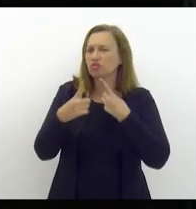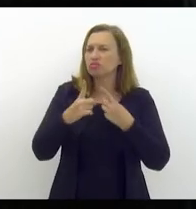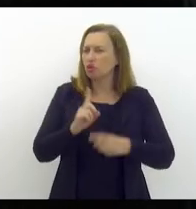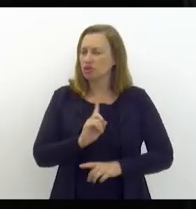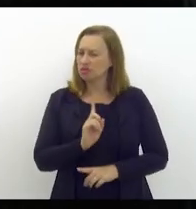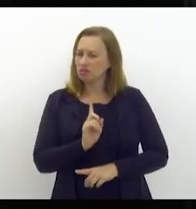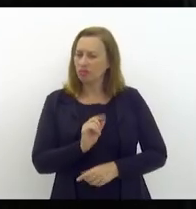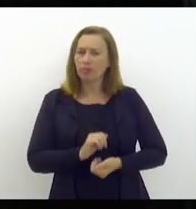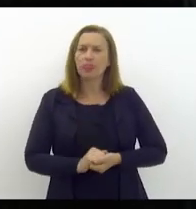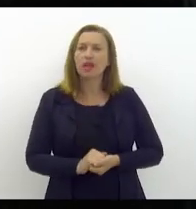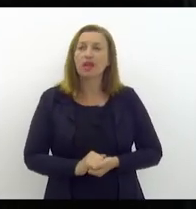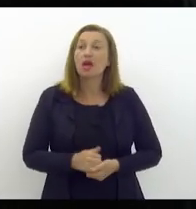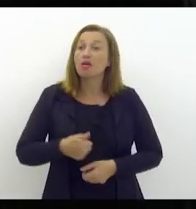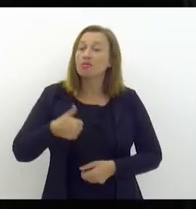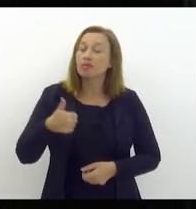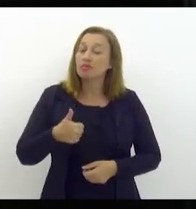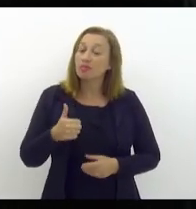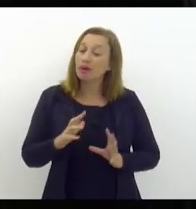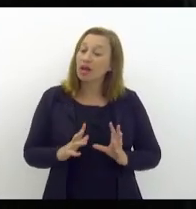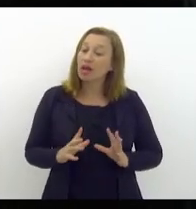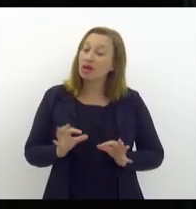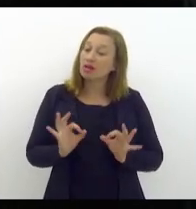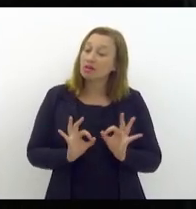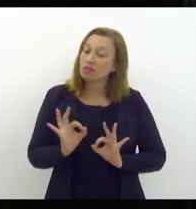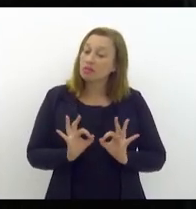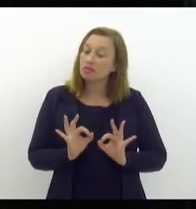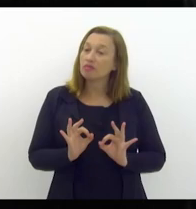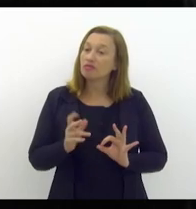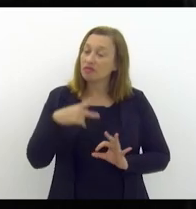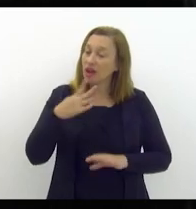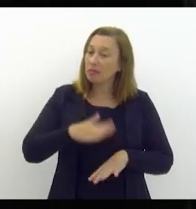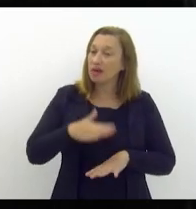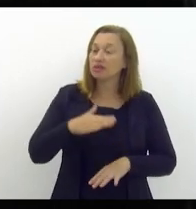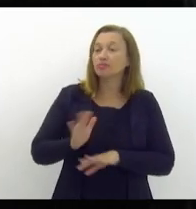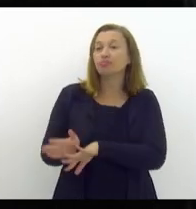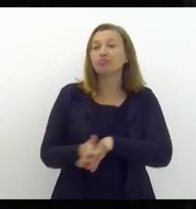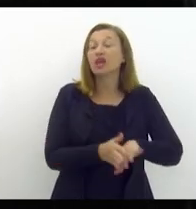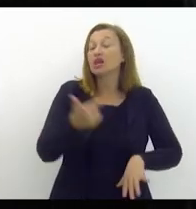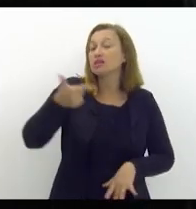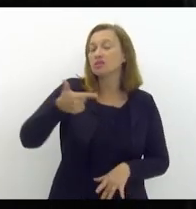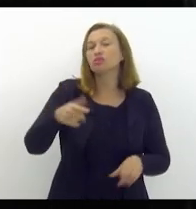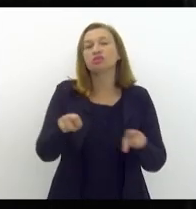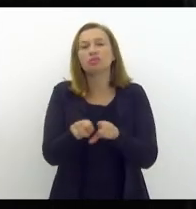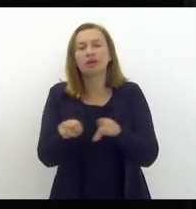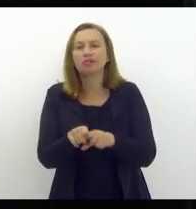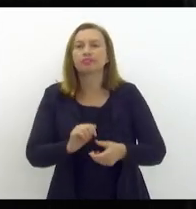aqui. Primeiro, para a gente limpar o terreno. Segundo terreno que nós temos que colocar também.